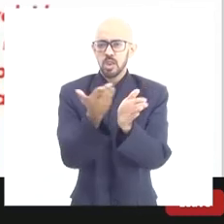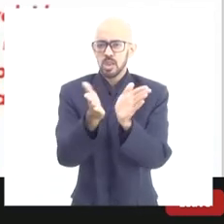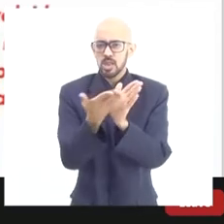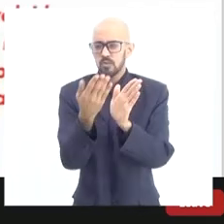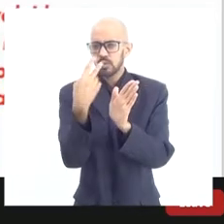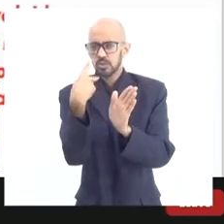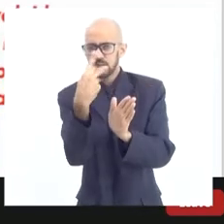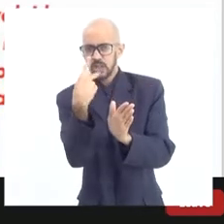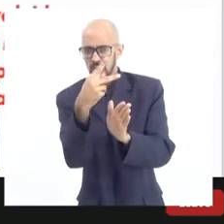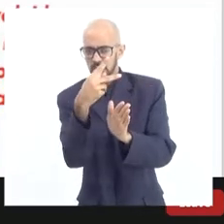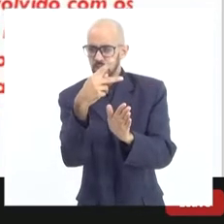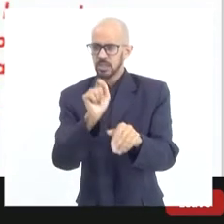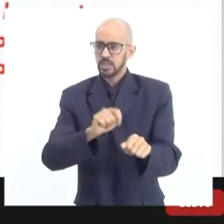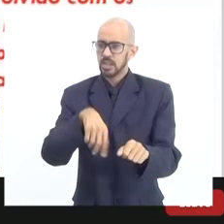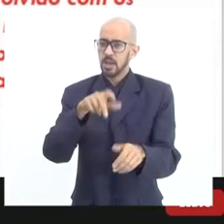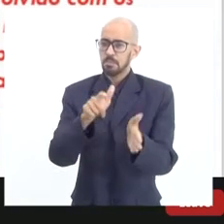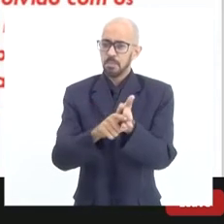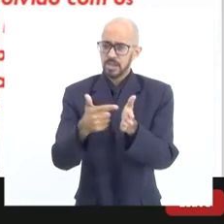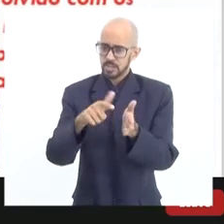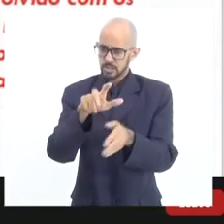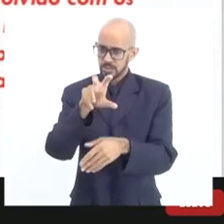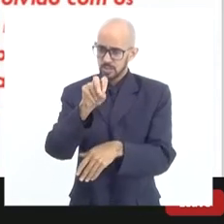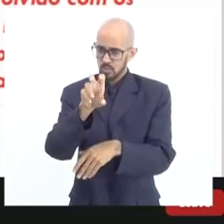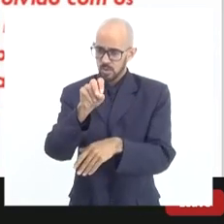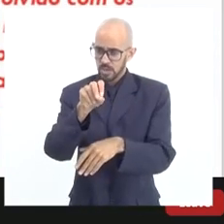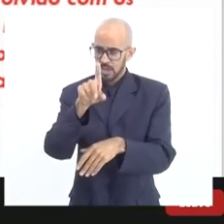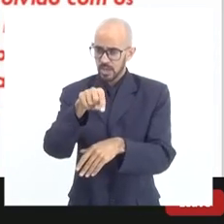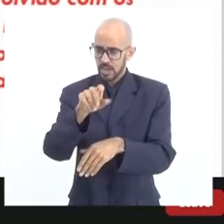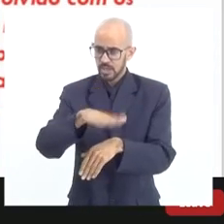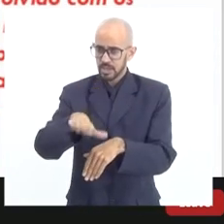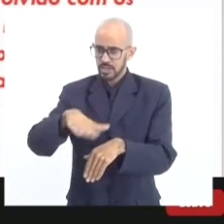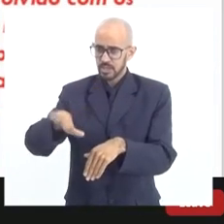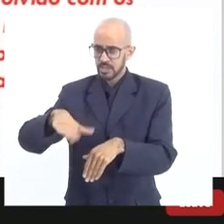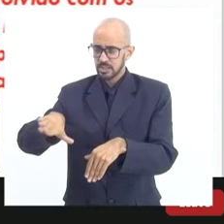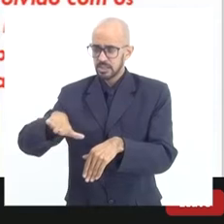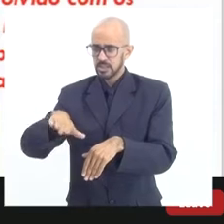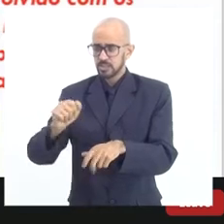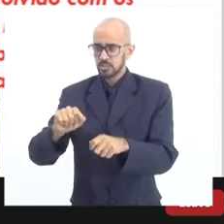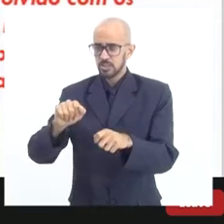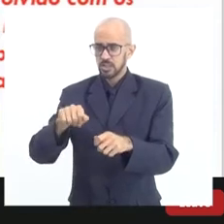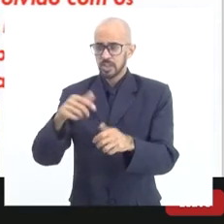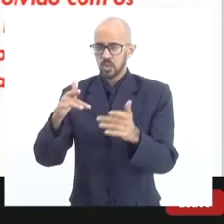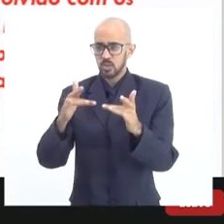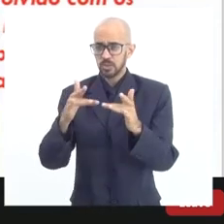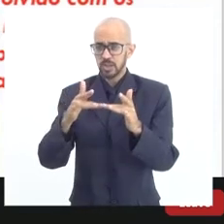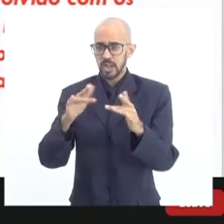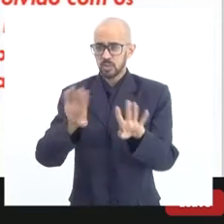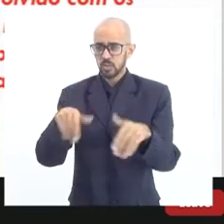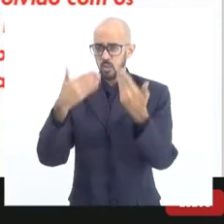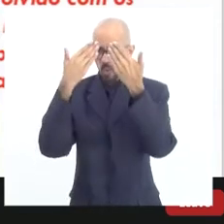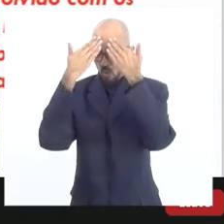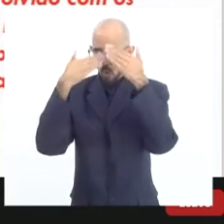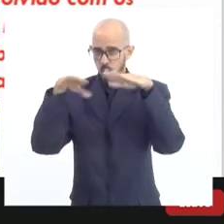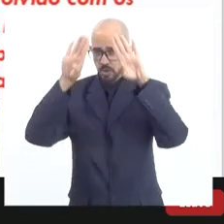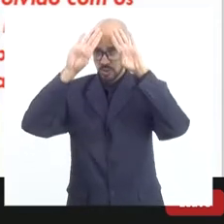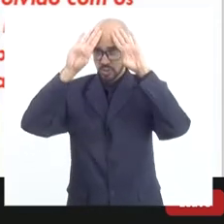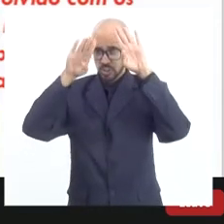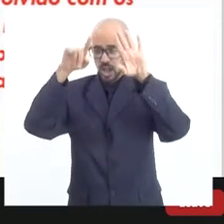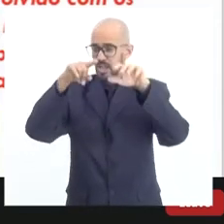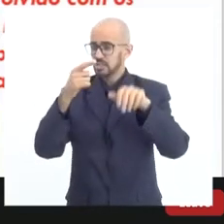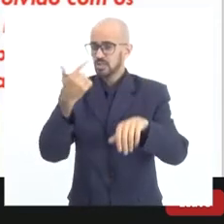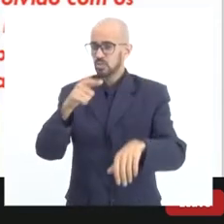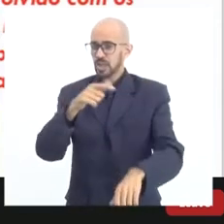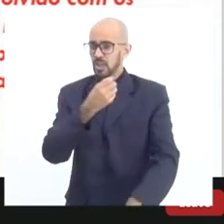colocando na página 50, né? Essas crianças, por terem se envolvido com orixás, certamente não terão boas notas na escola e